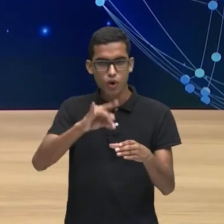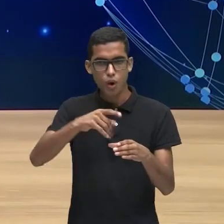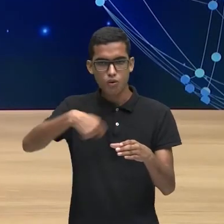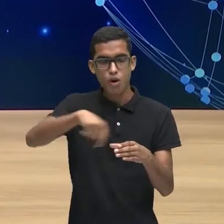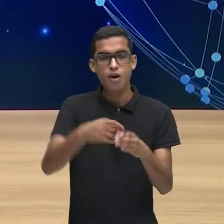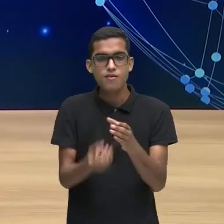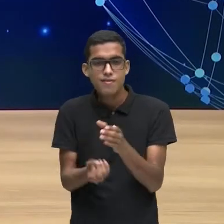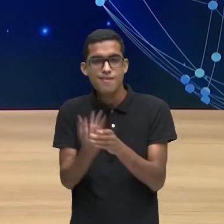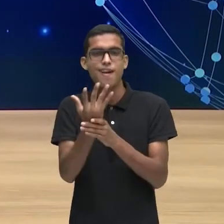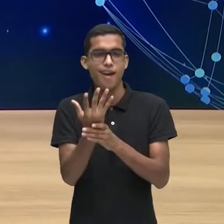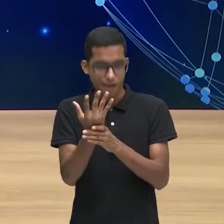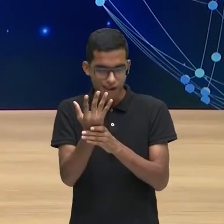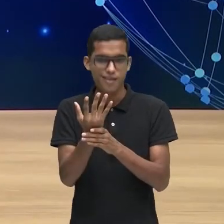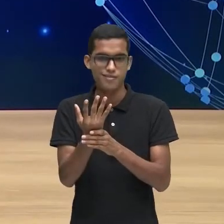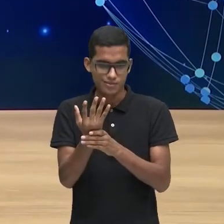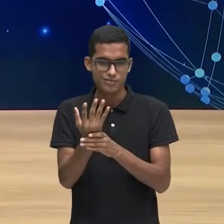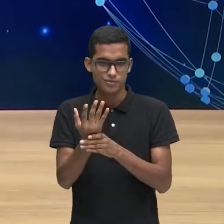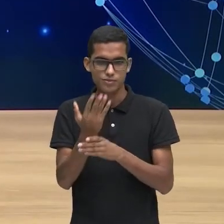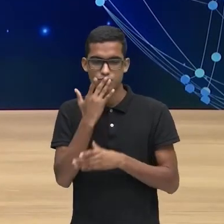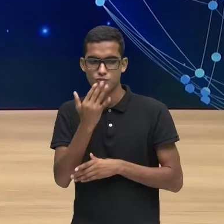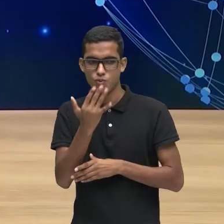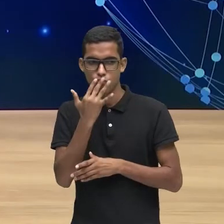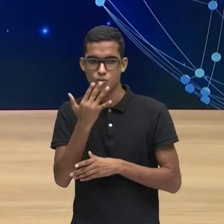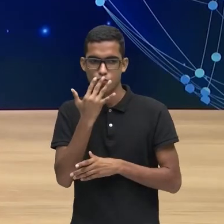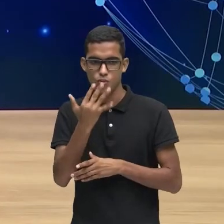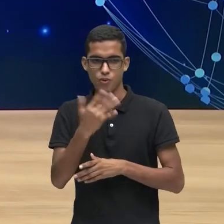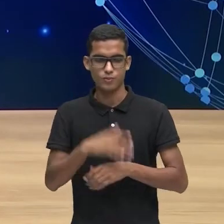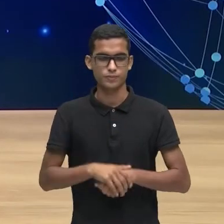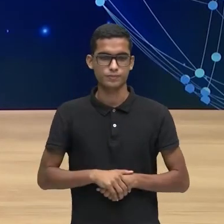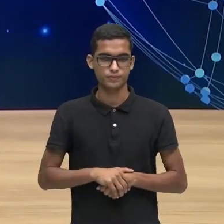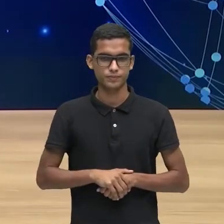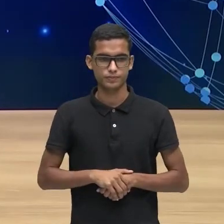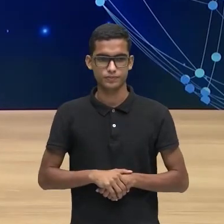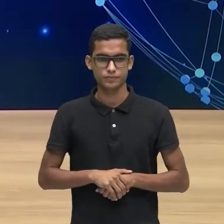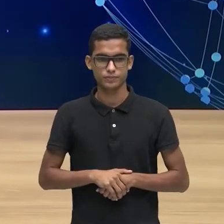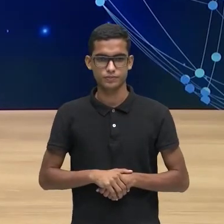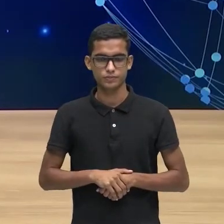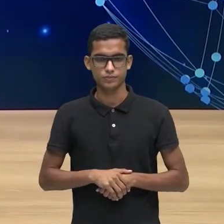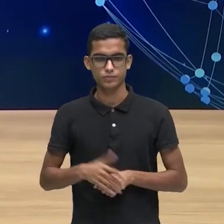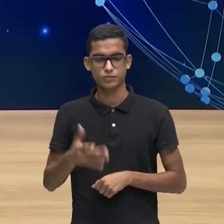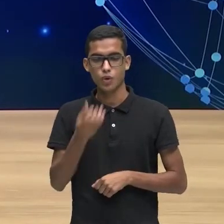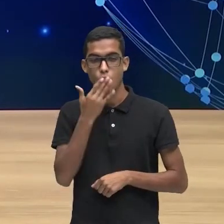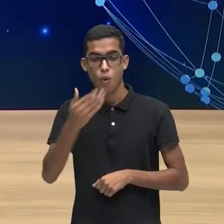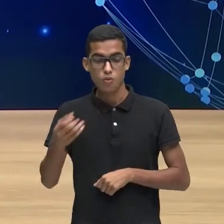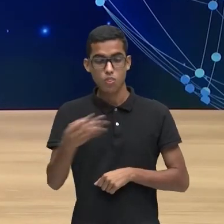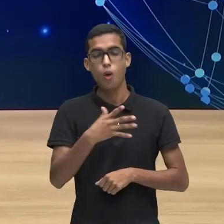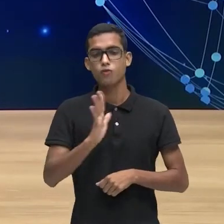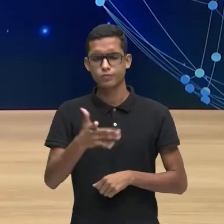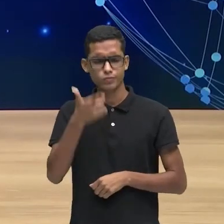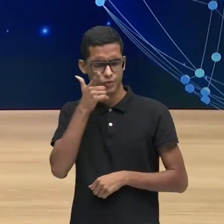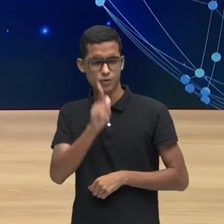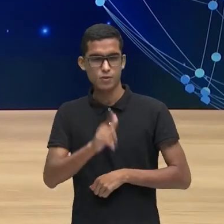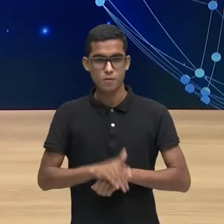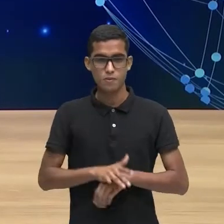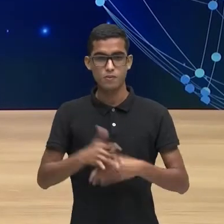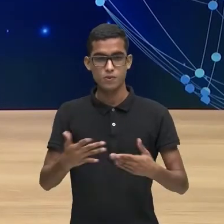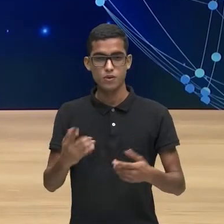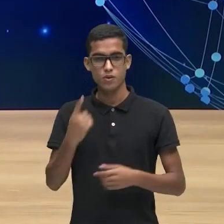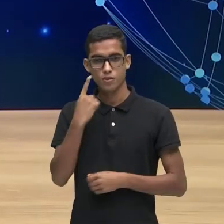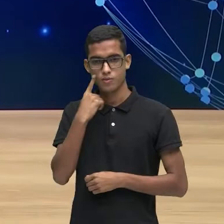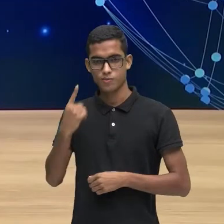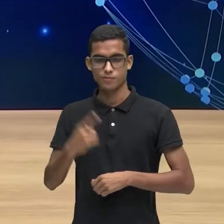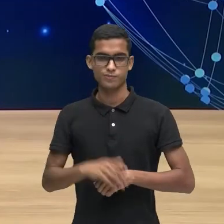tinta. Ó, aqui a nossa tinta já está pronta e você já pode utilizar.